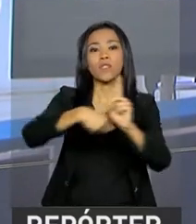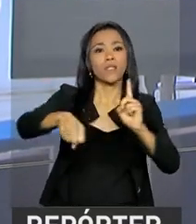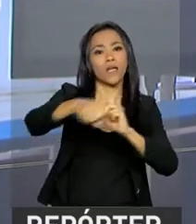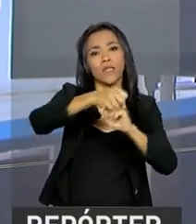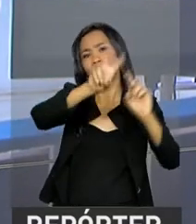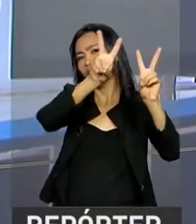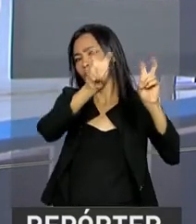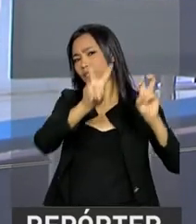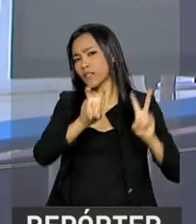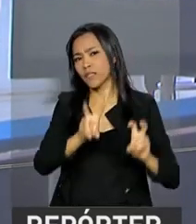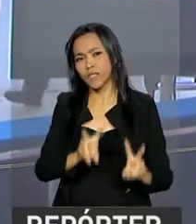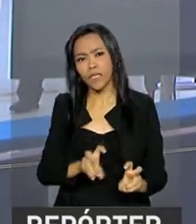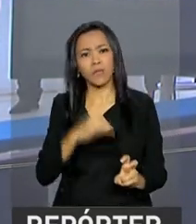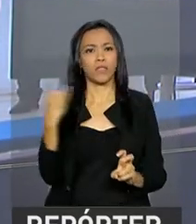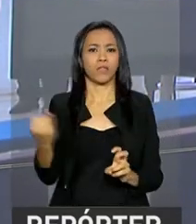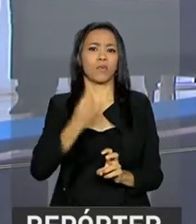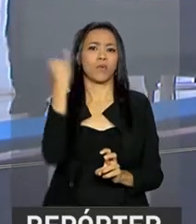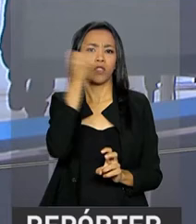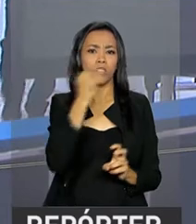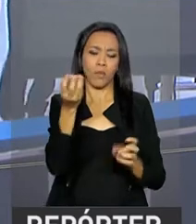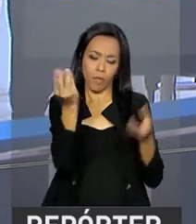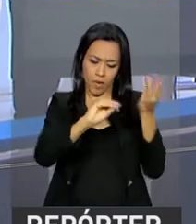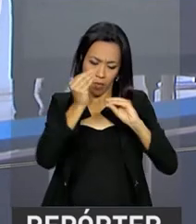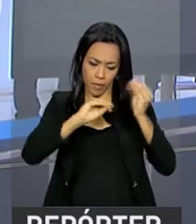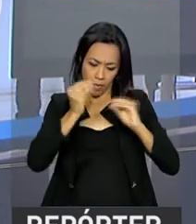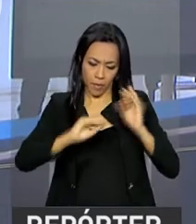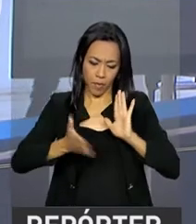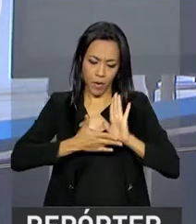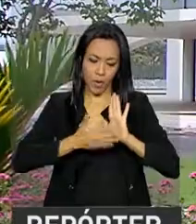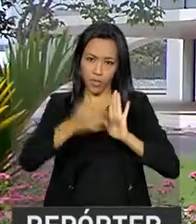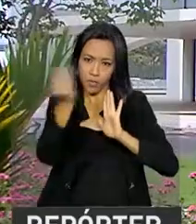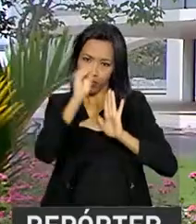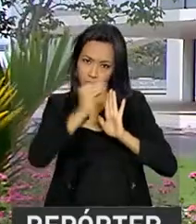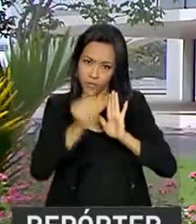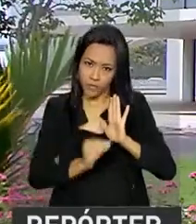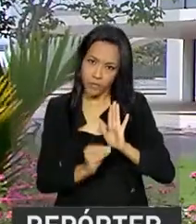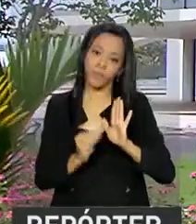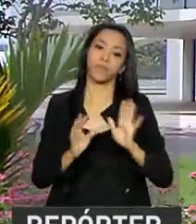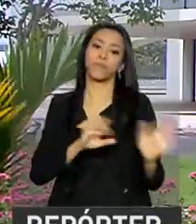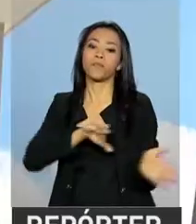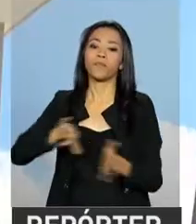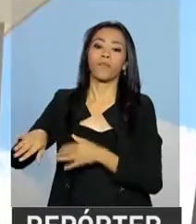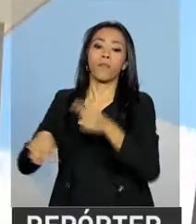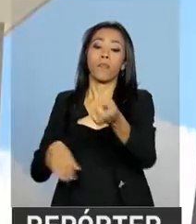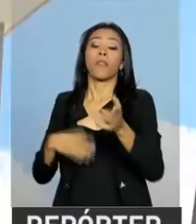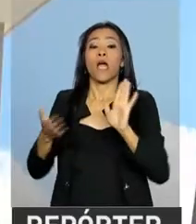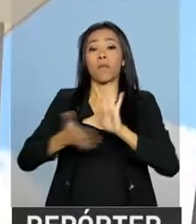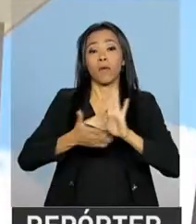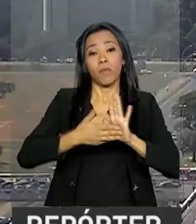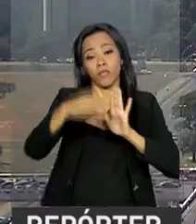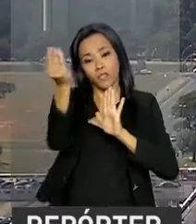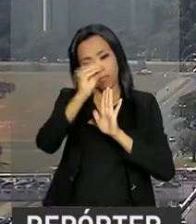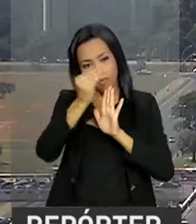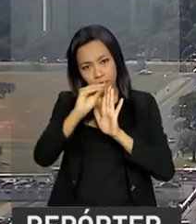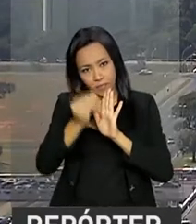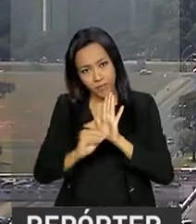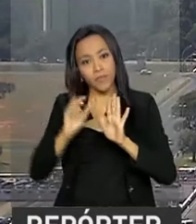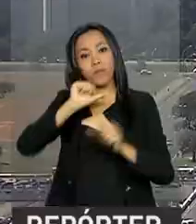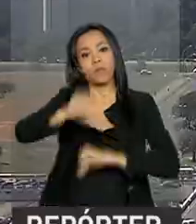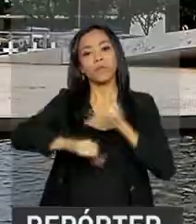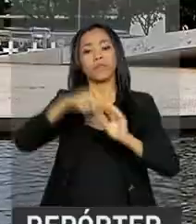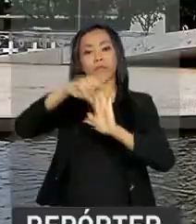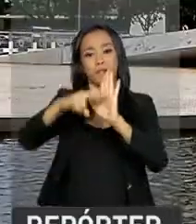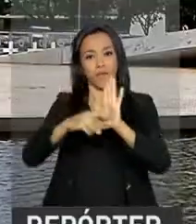importantes para a elaboração da proposta a proposta de emenda à constituição da reforma da previdência